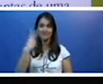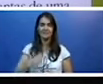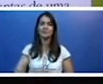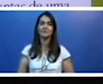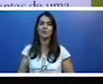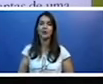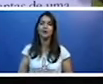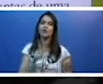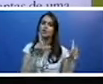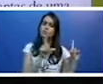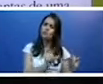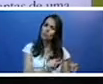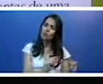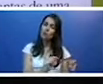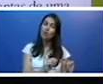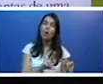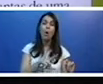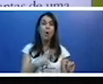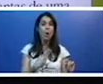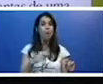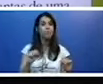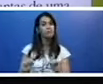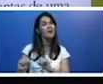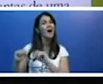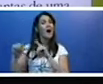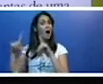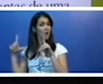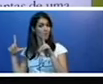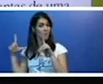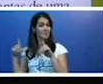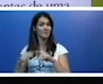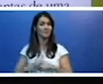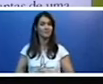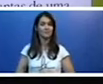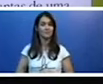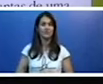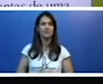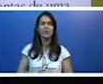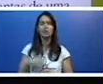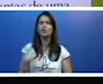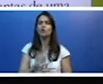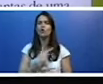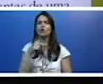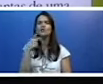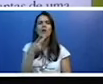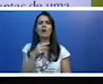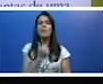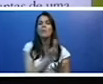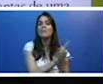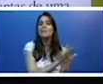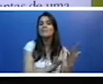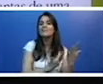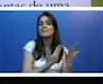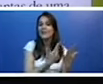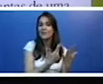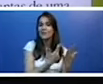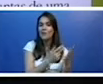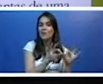na redução ou na ampliação. Chamamos de escala de um desenho a razão entre o